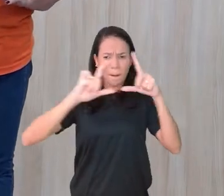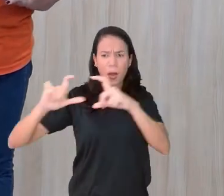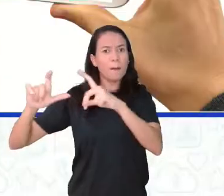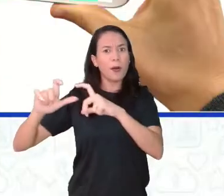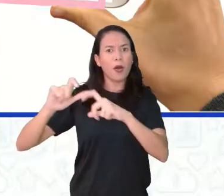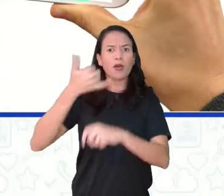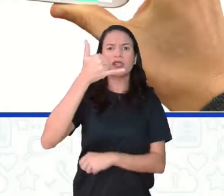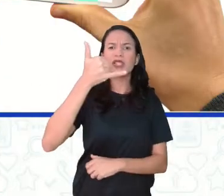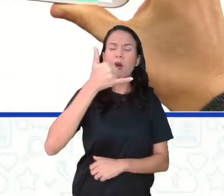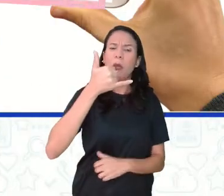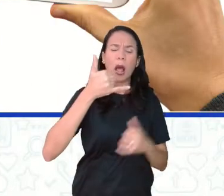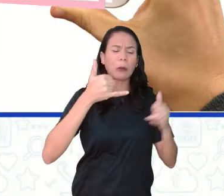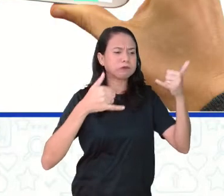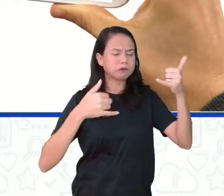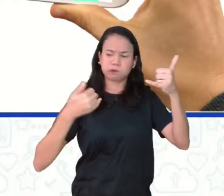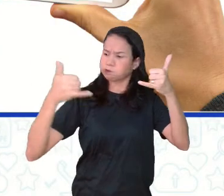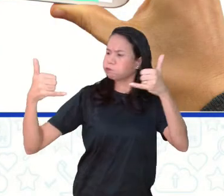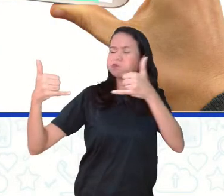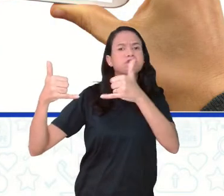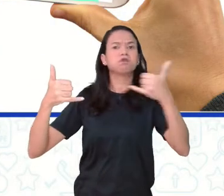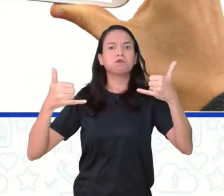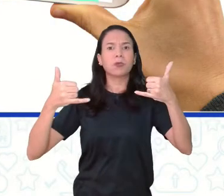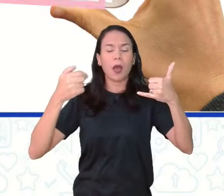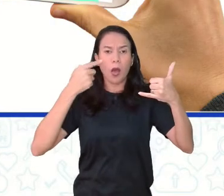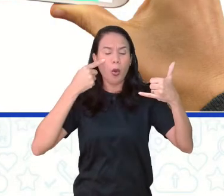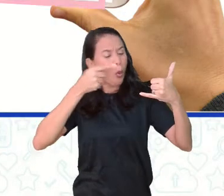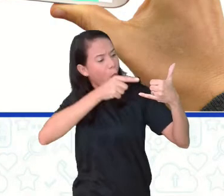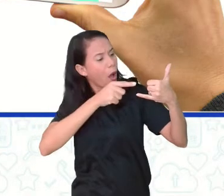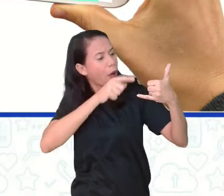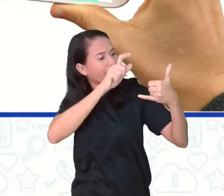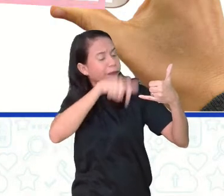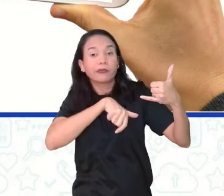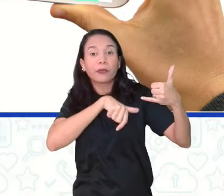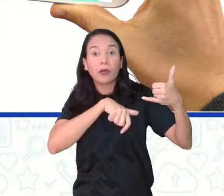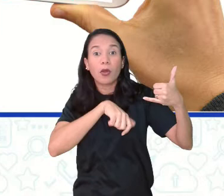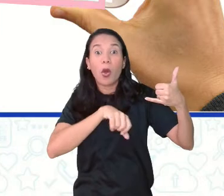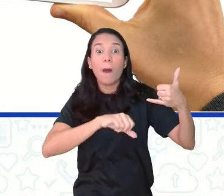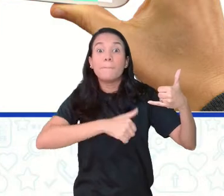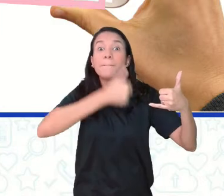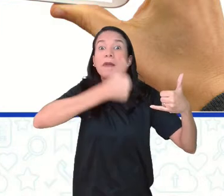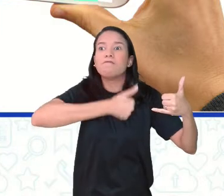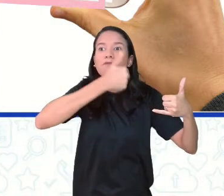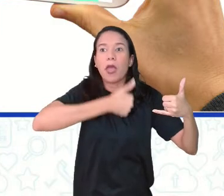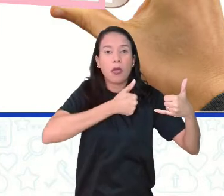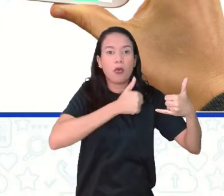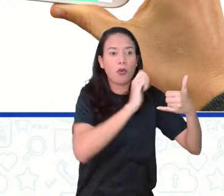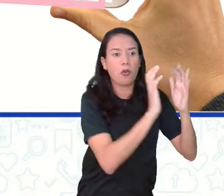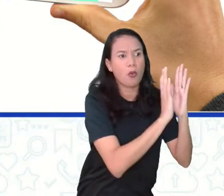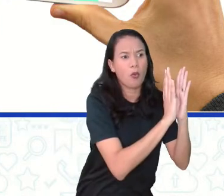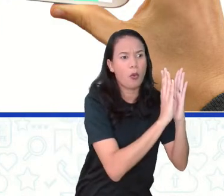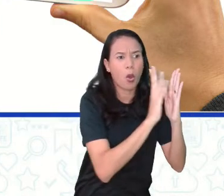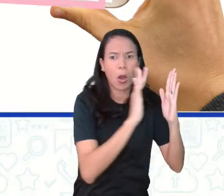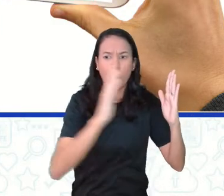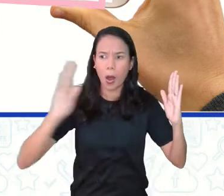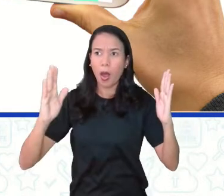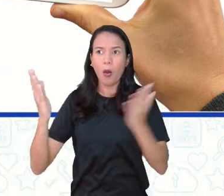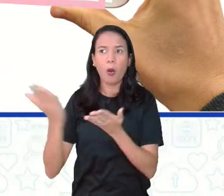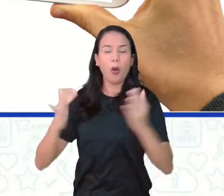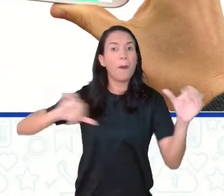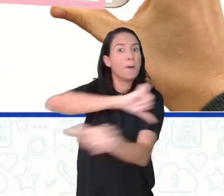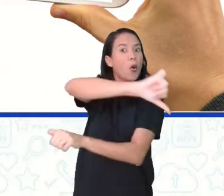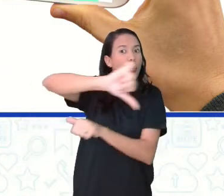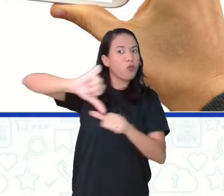celulares. E a gente está vendo aí que os celulares, do primeiro que foi lançado ao de hoje, já